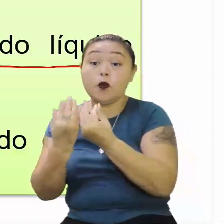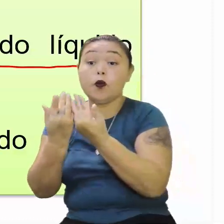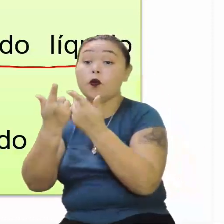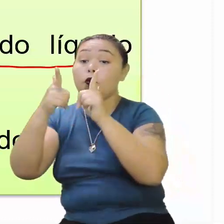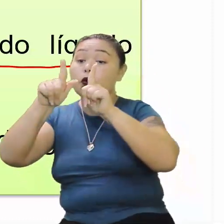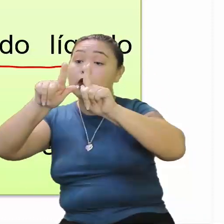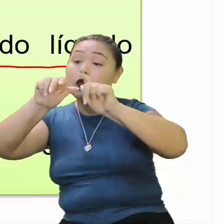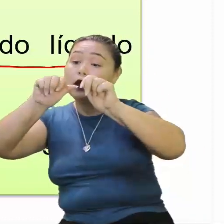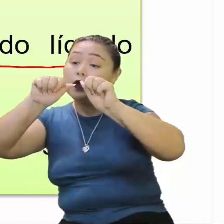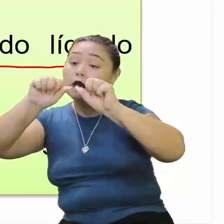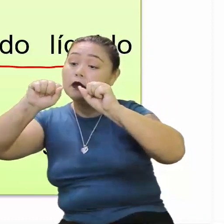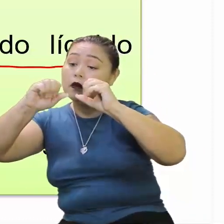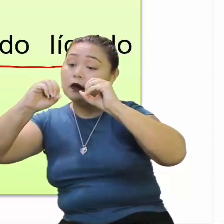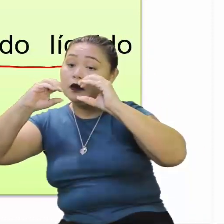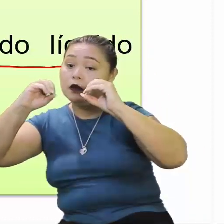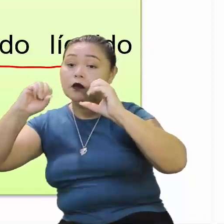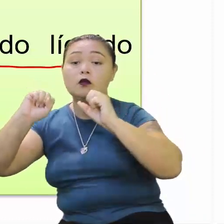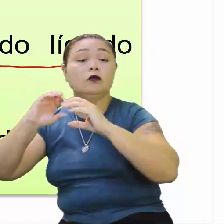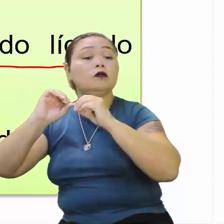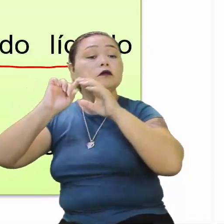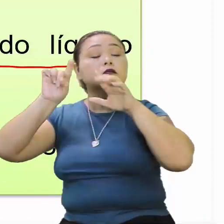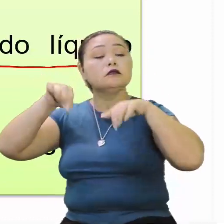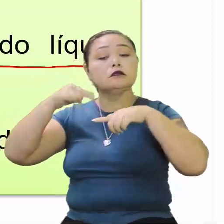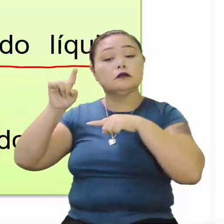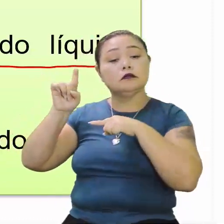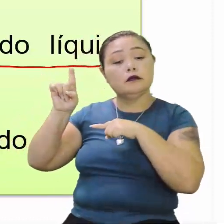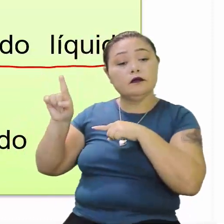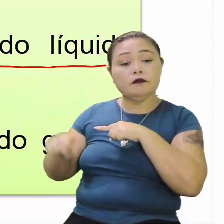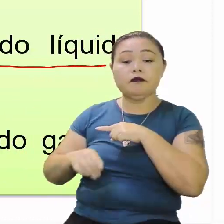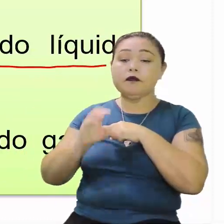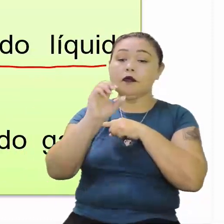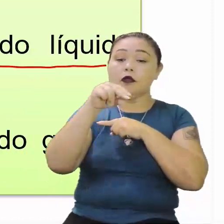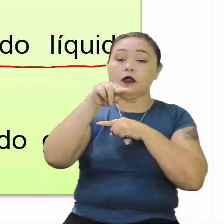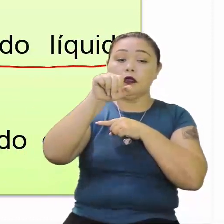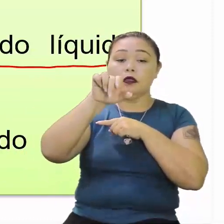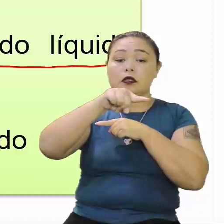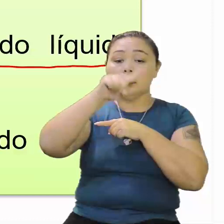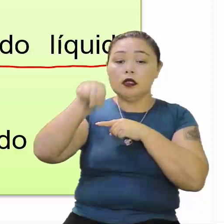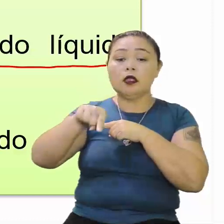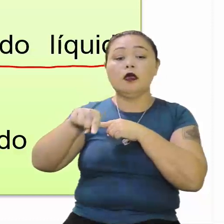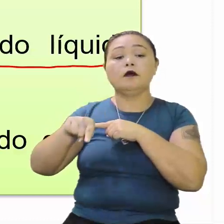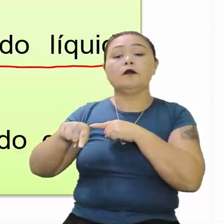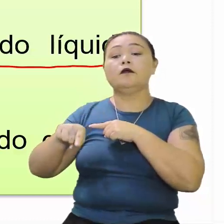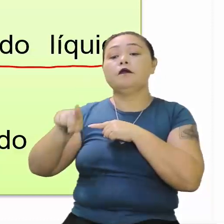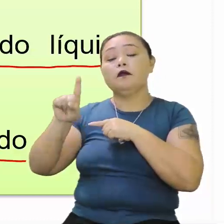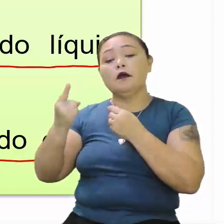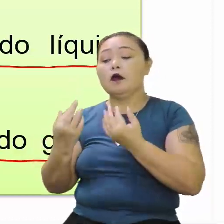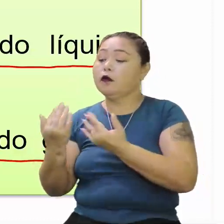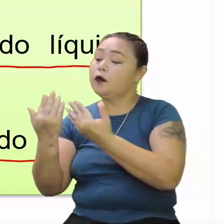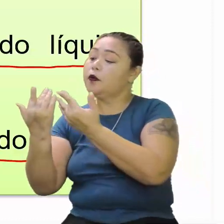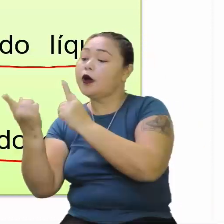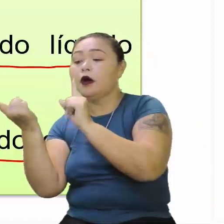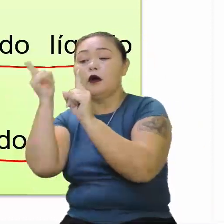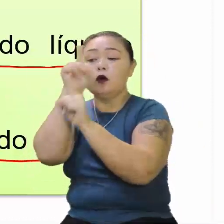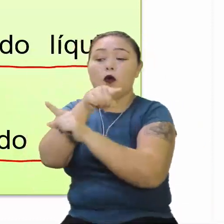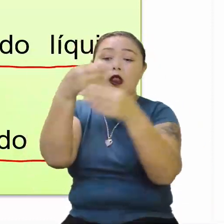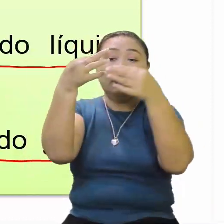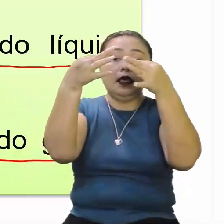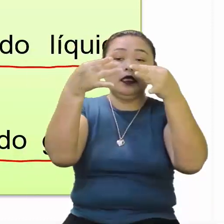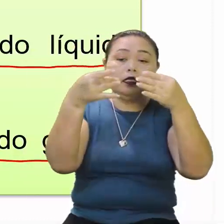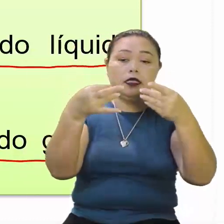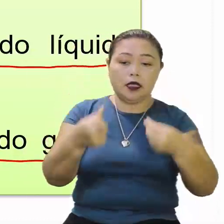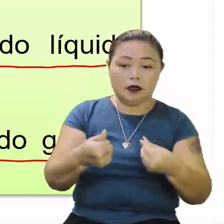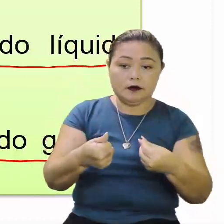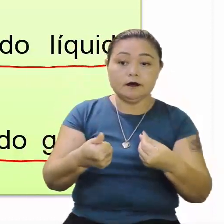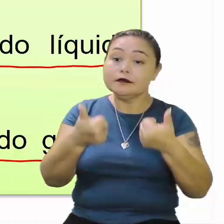gasoso. E a condensação é a passagem do estado gasoso para o líquido. Tudo